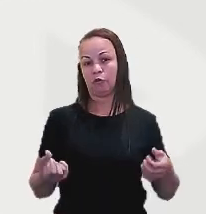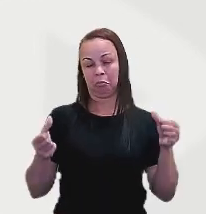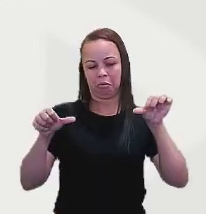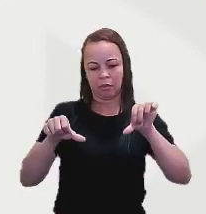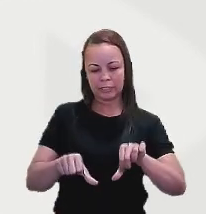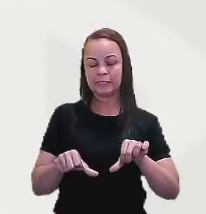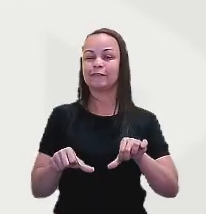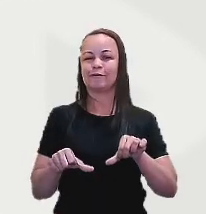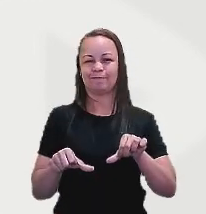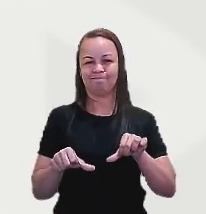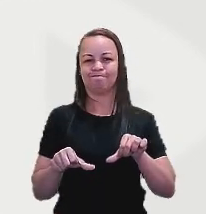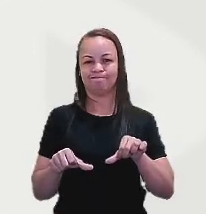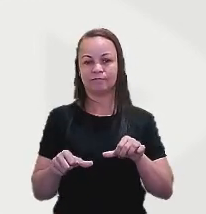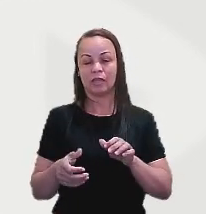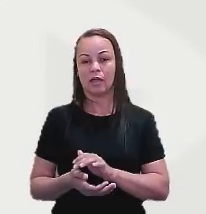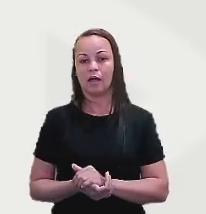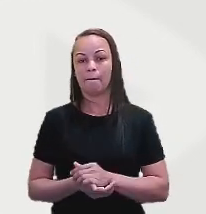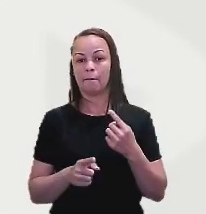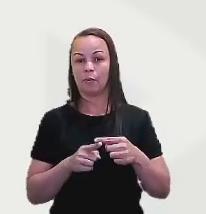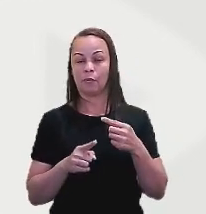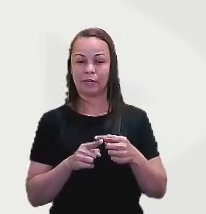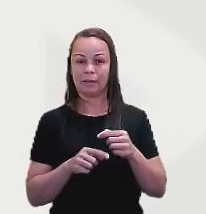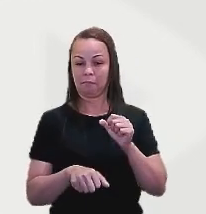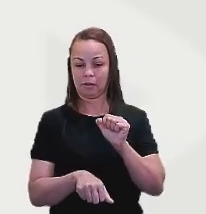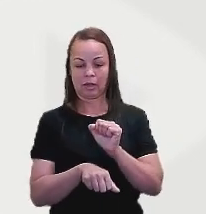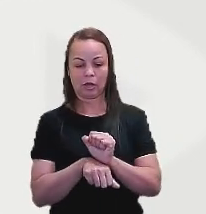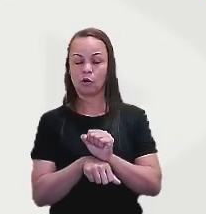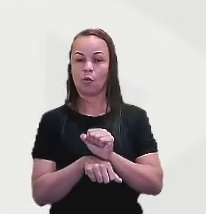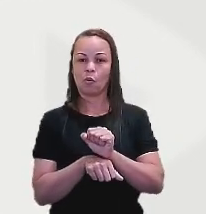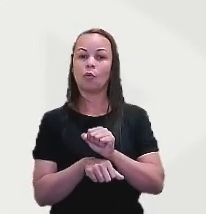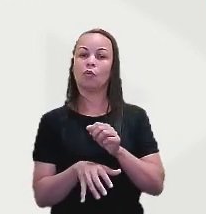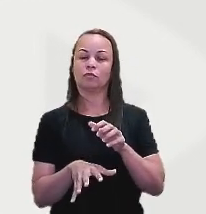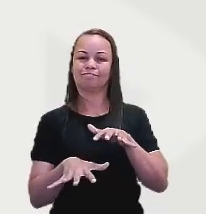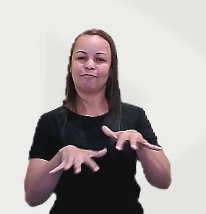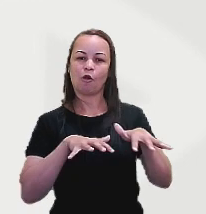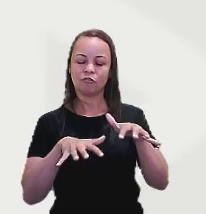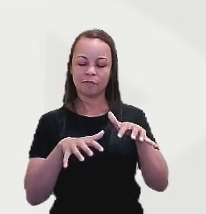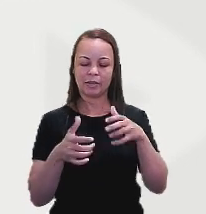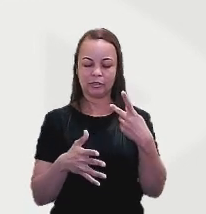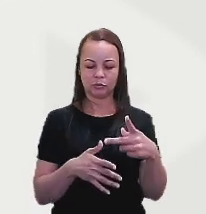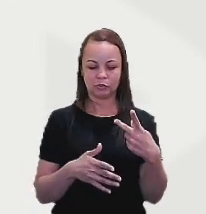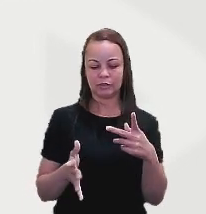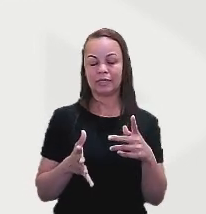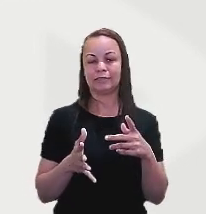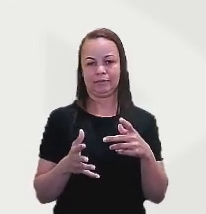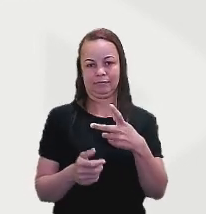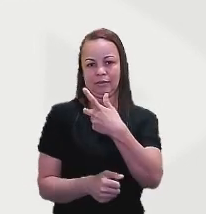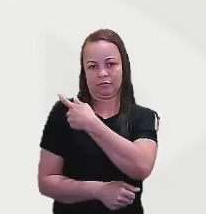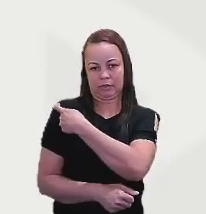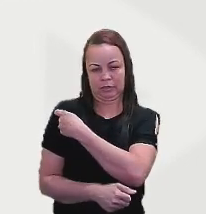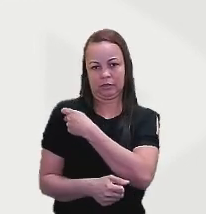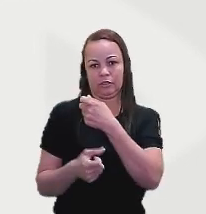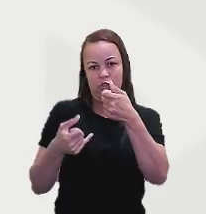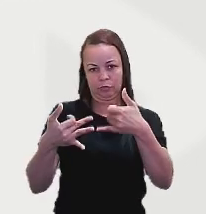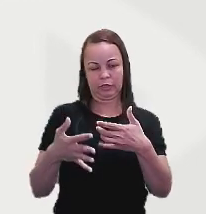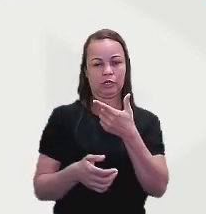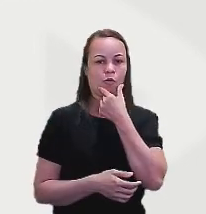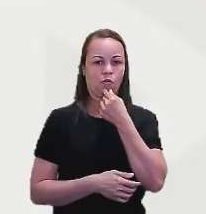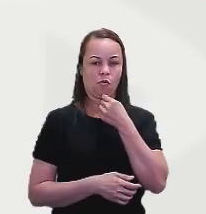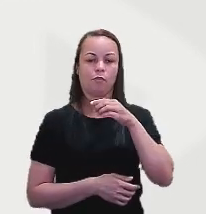e desastrosa, porque interrompeu um movimento ascendente de adesão à vacina, explica